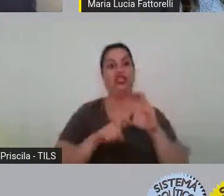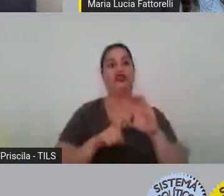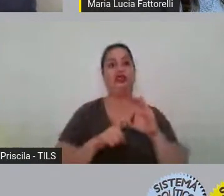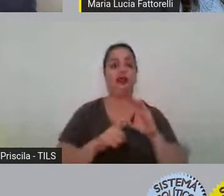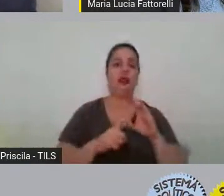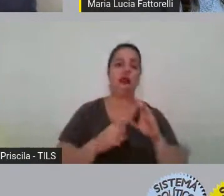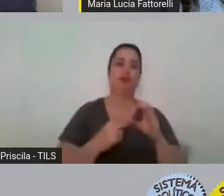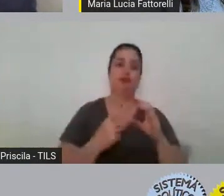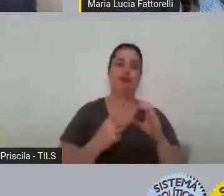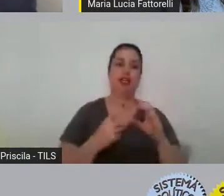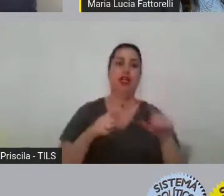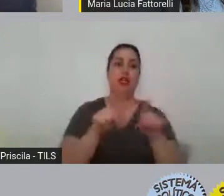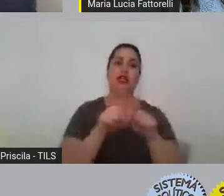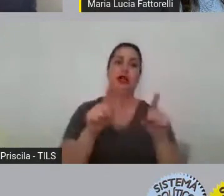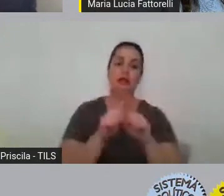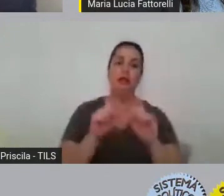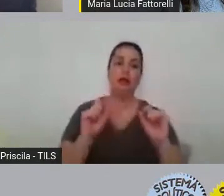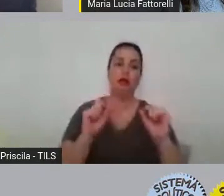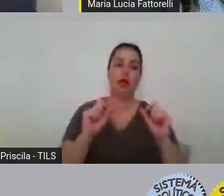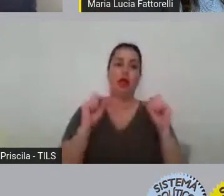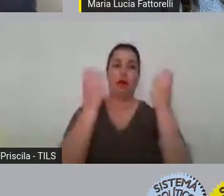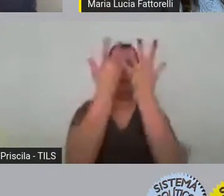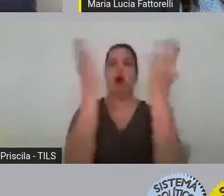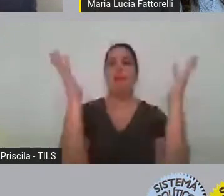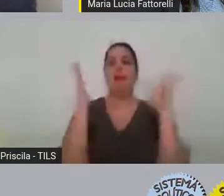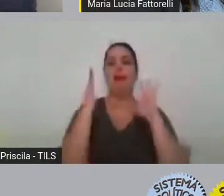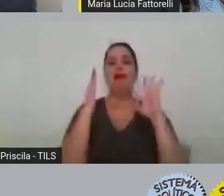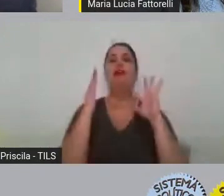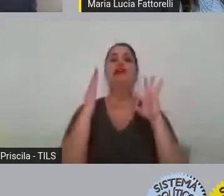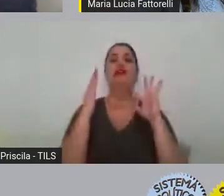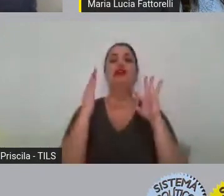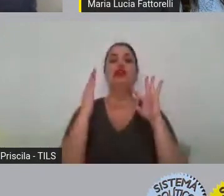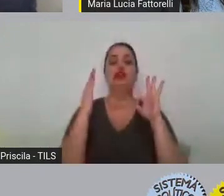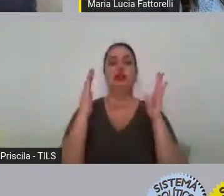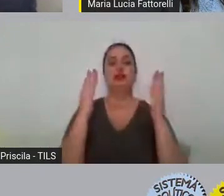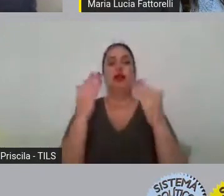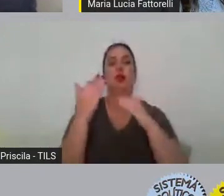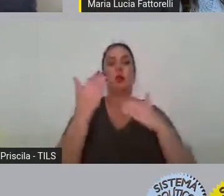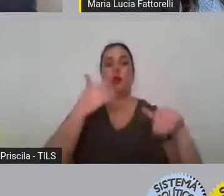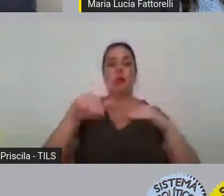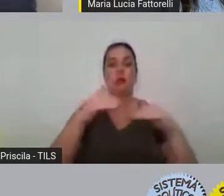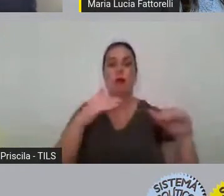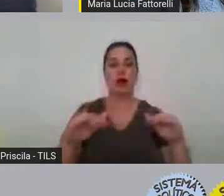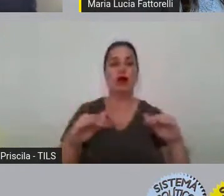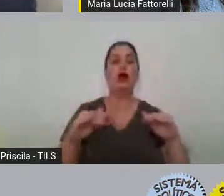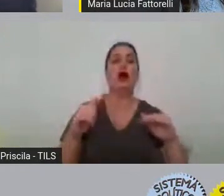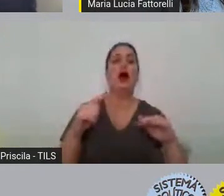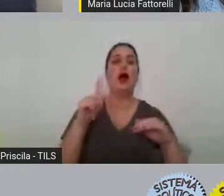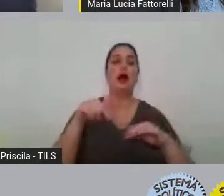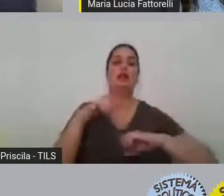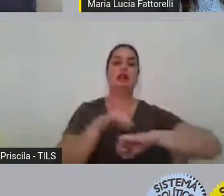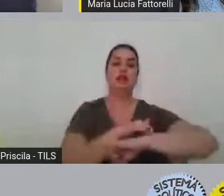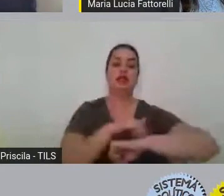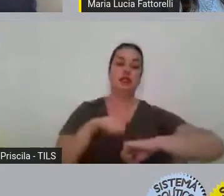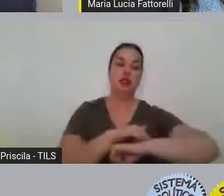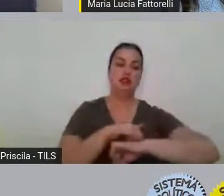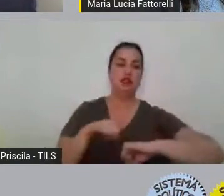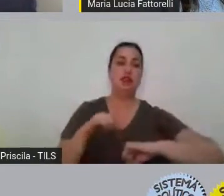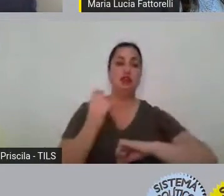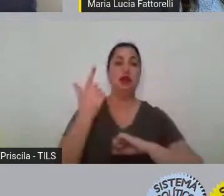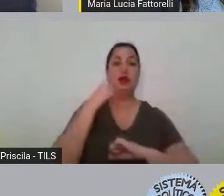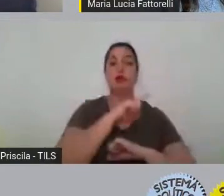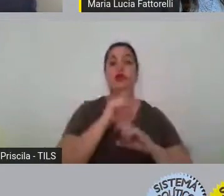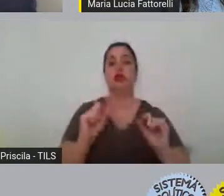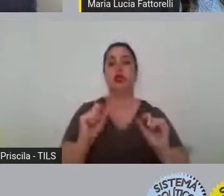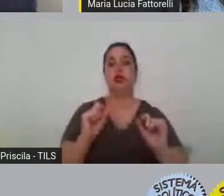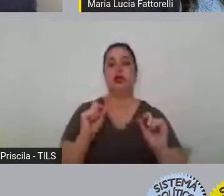meio ambiente foi parte necessária por eles para poder obtenção de dólar, e, na verdade, o que nós temos é